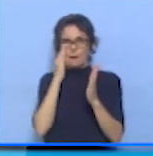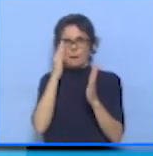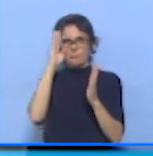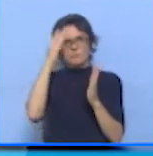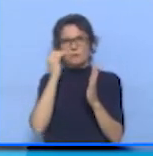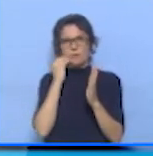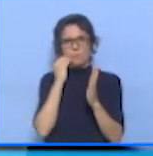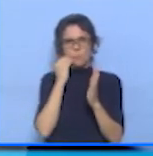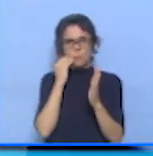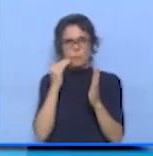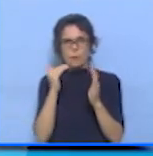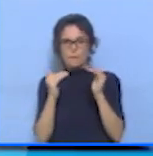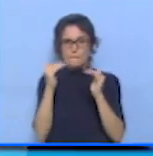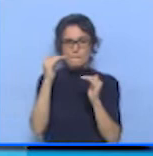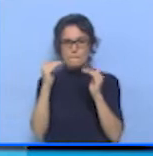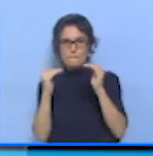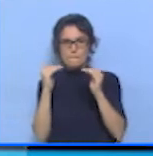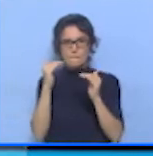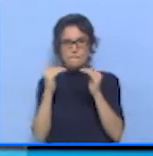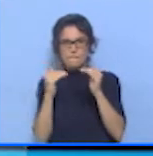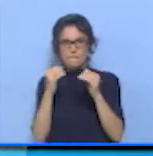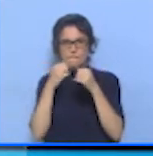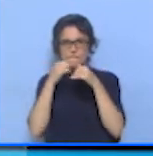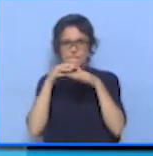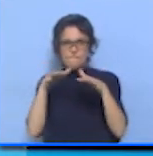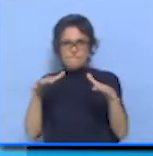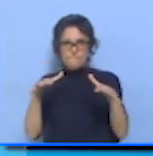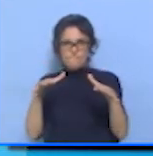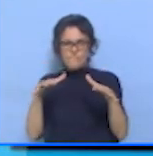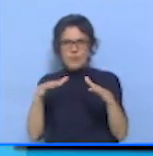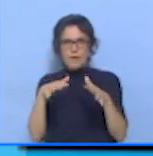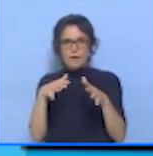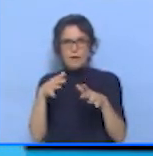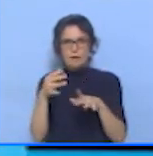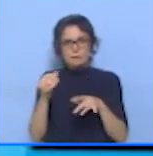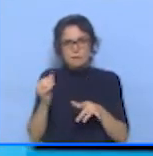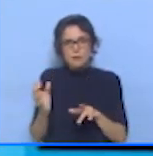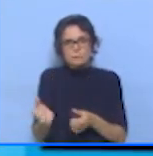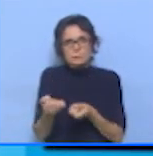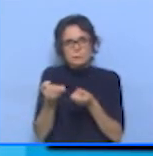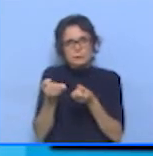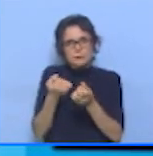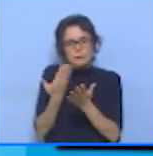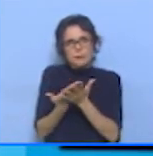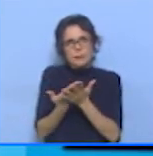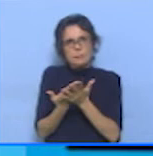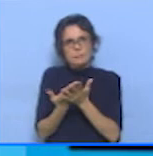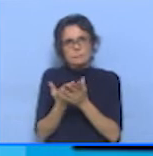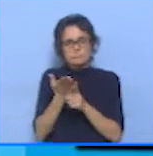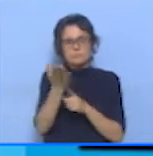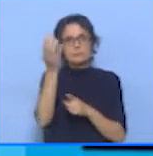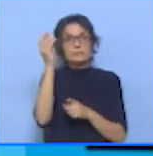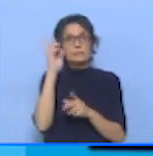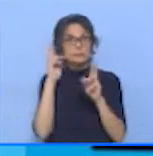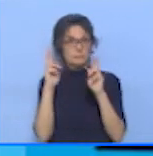forma muito que causa essa receptividade, uma vertente de esperança. Ele diz-nos,